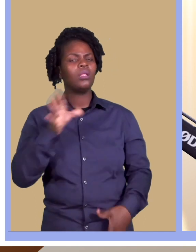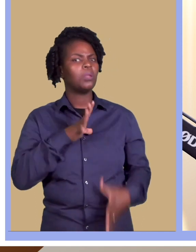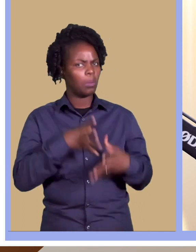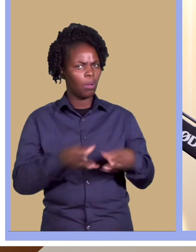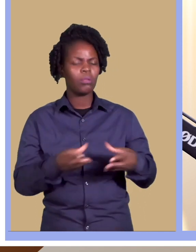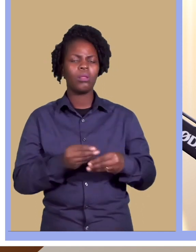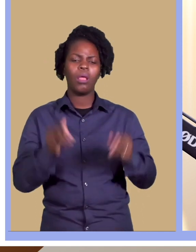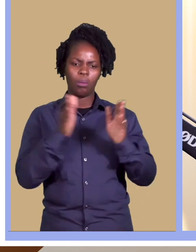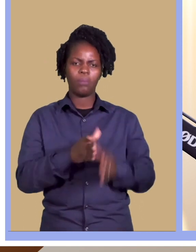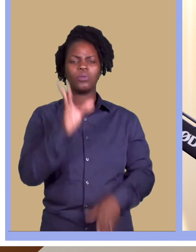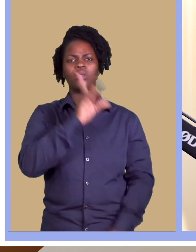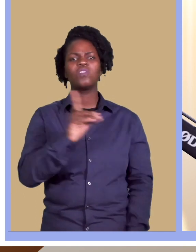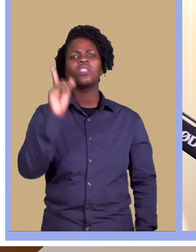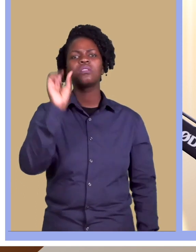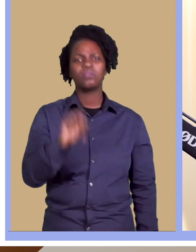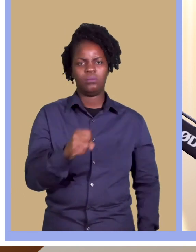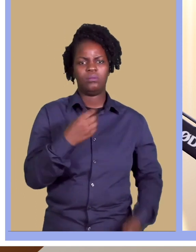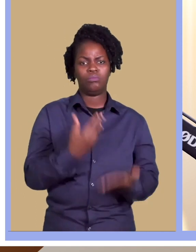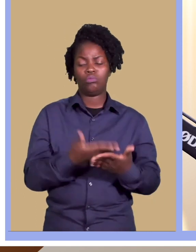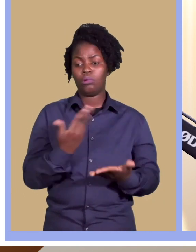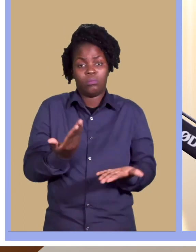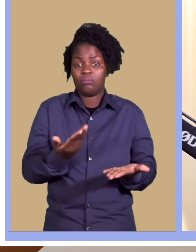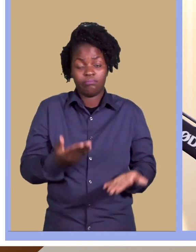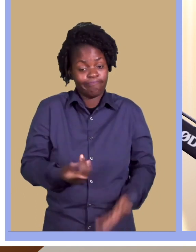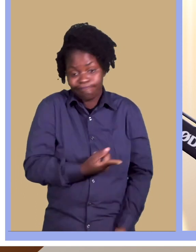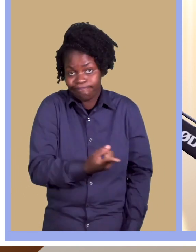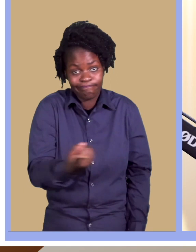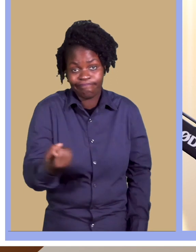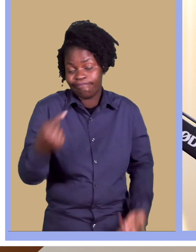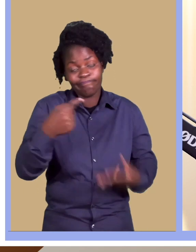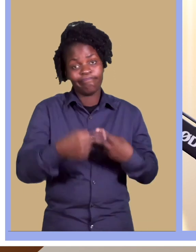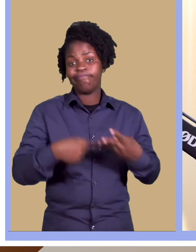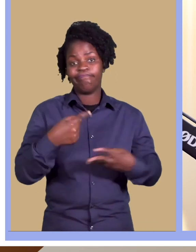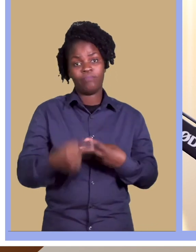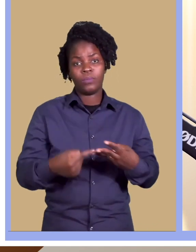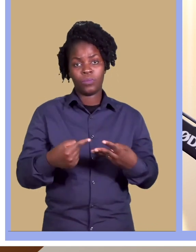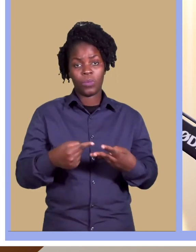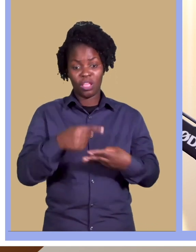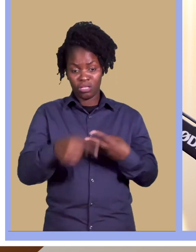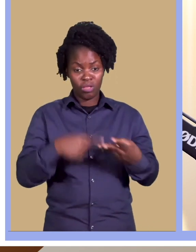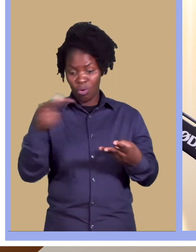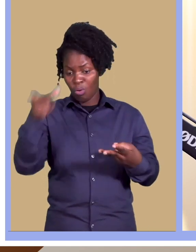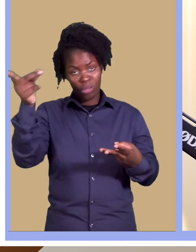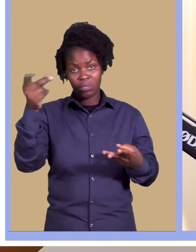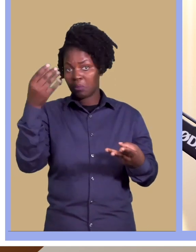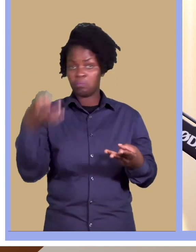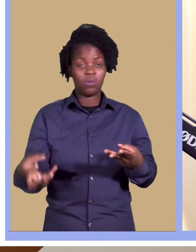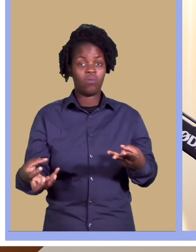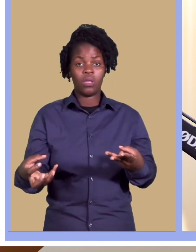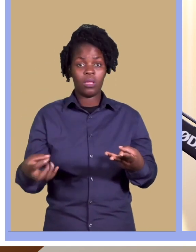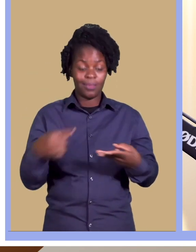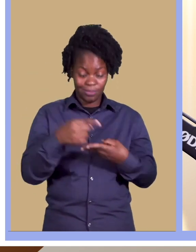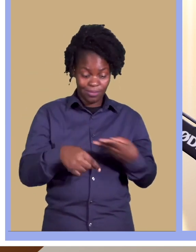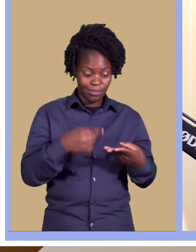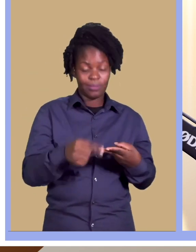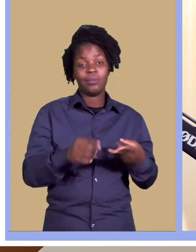de garantir que as necessidades de pessoas com deficiência estão lá refletidas. Mas também essa